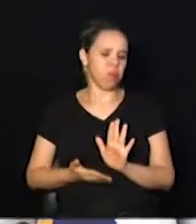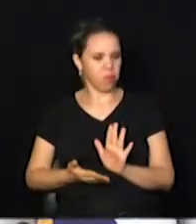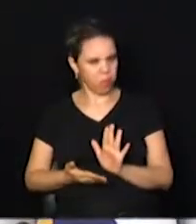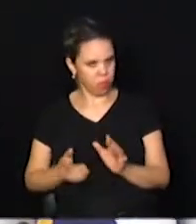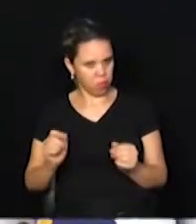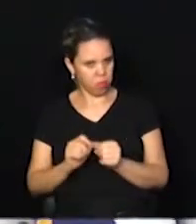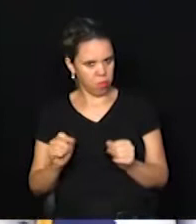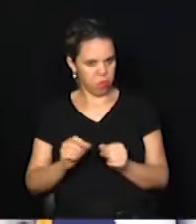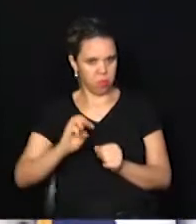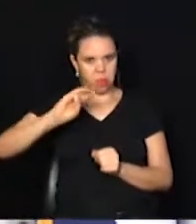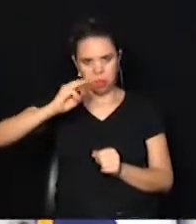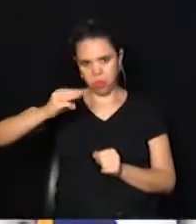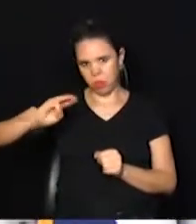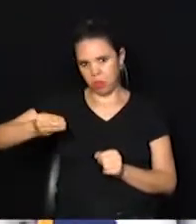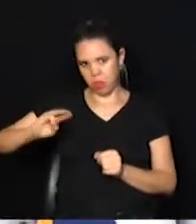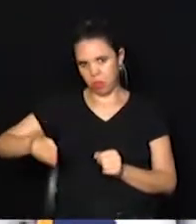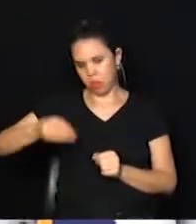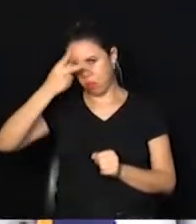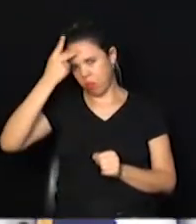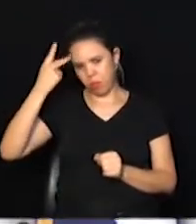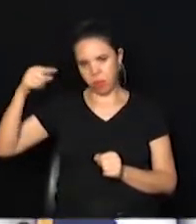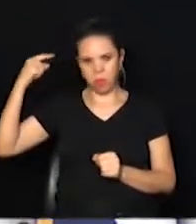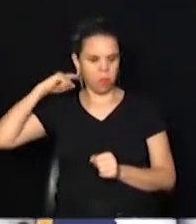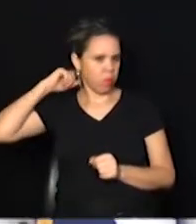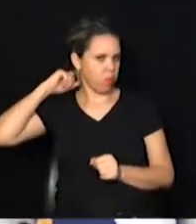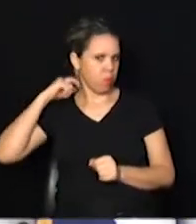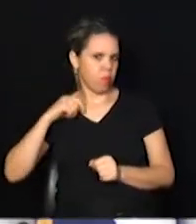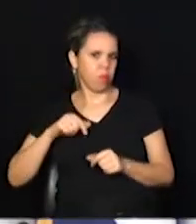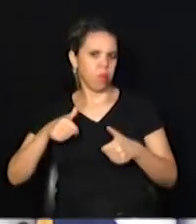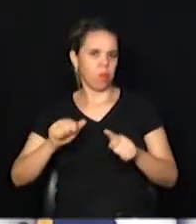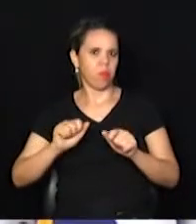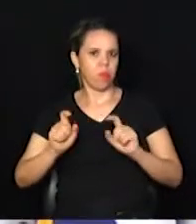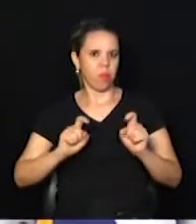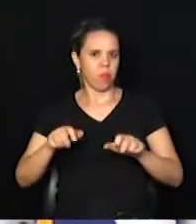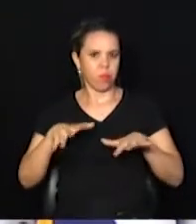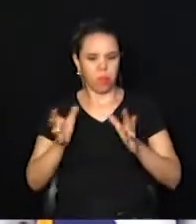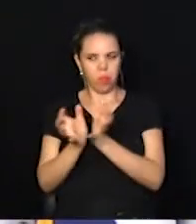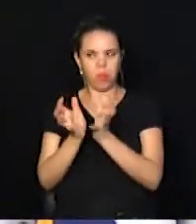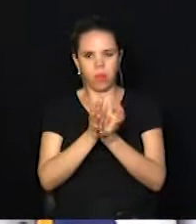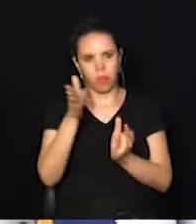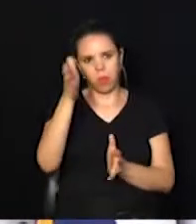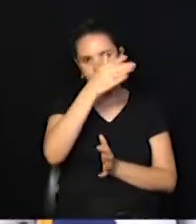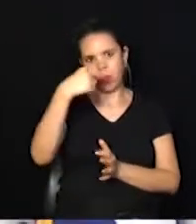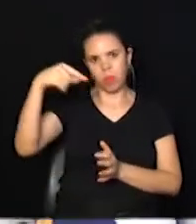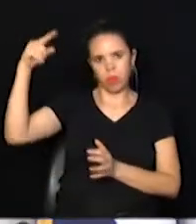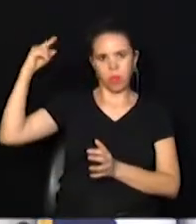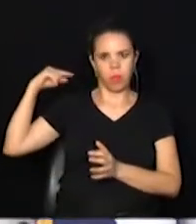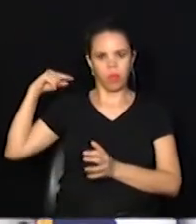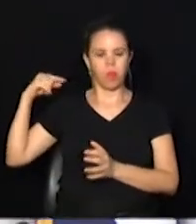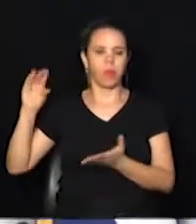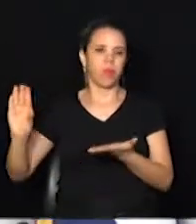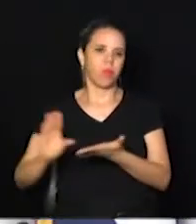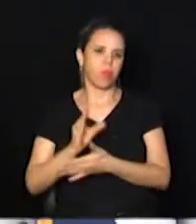feitos por milhares e milhares de pessoas através das assembleias populares que, na época, o